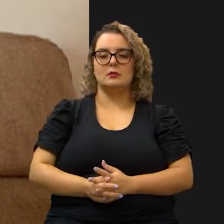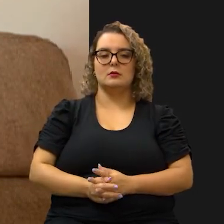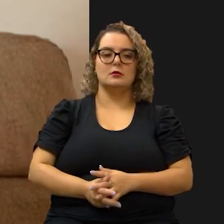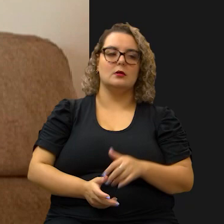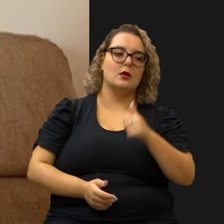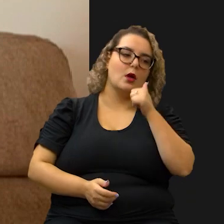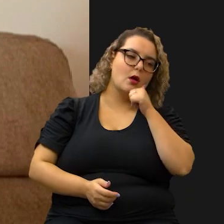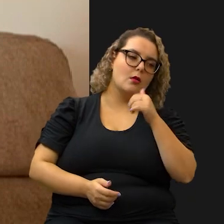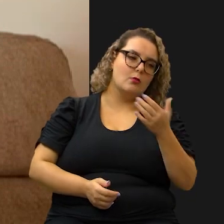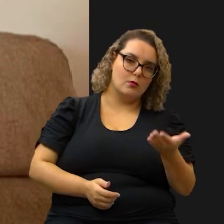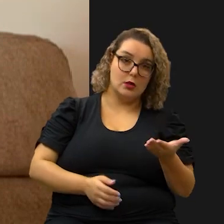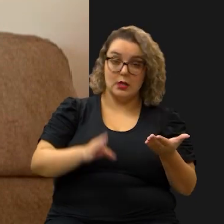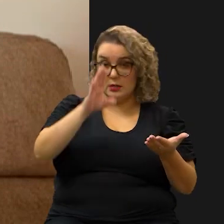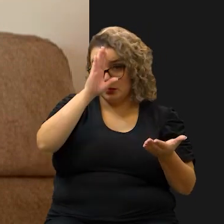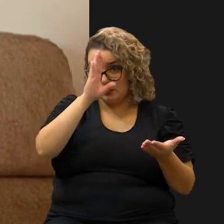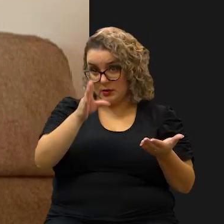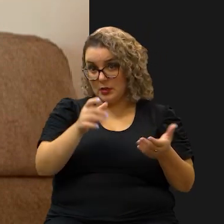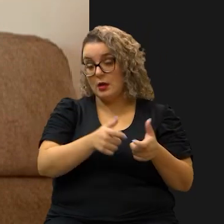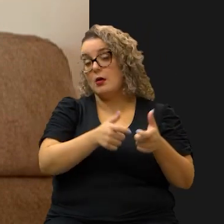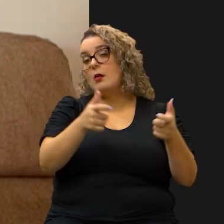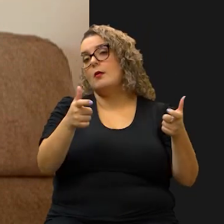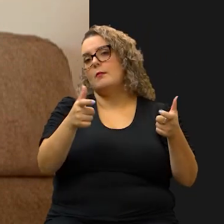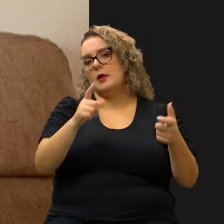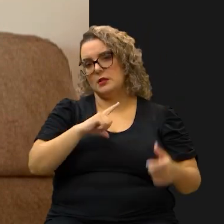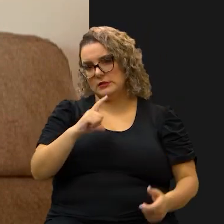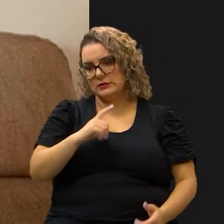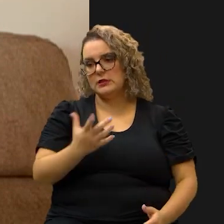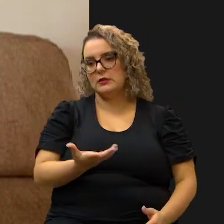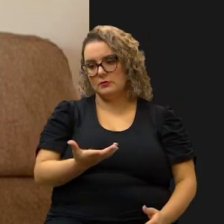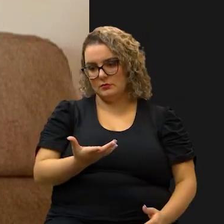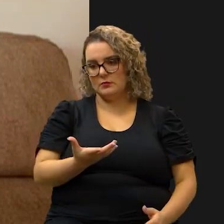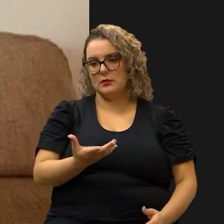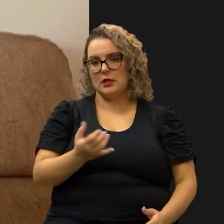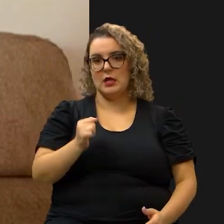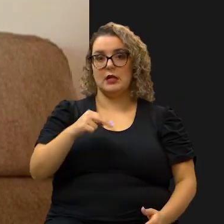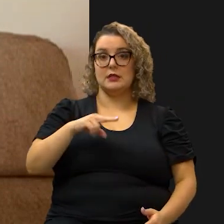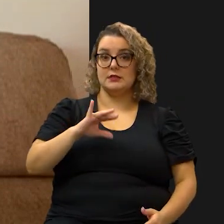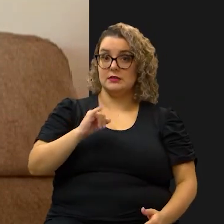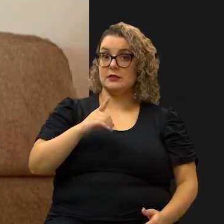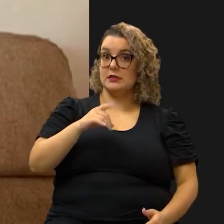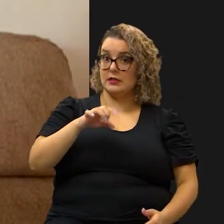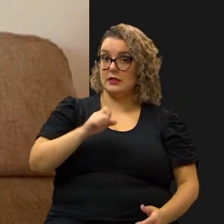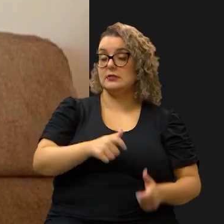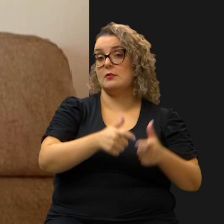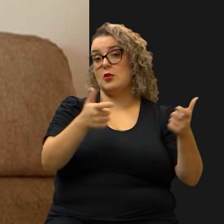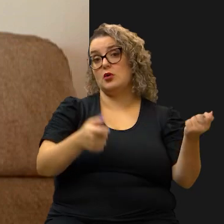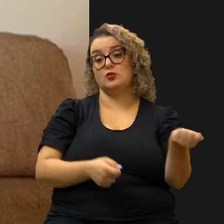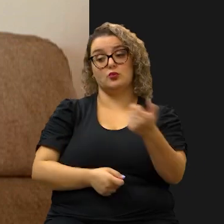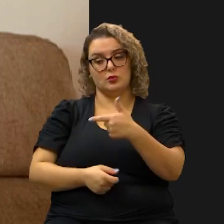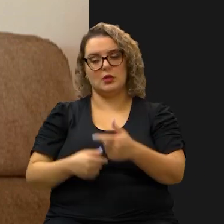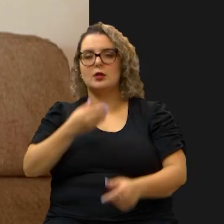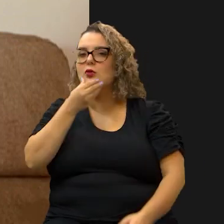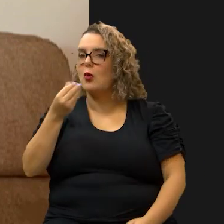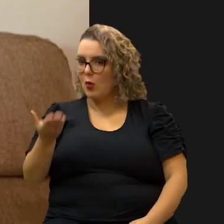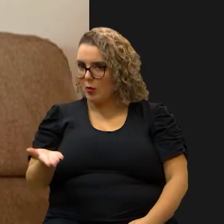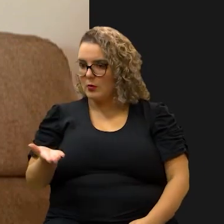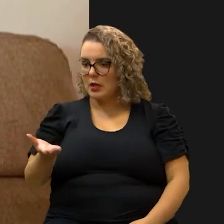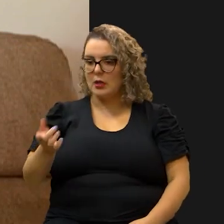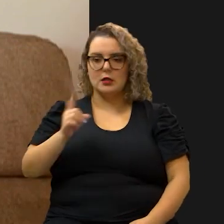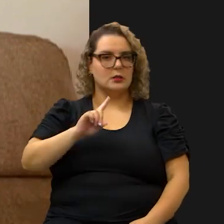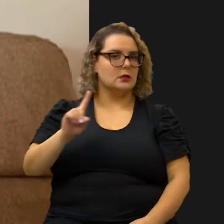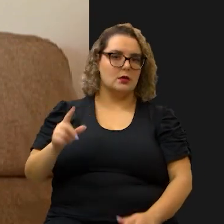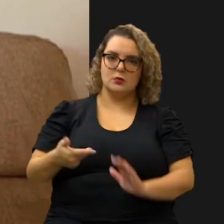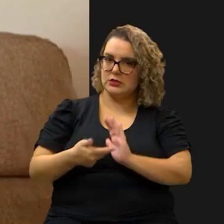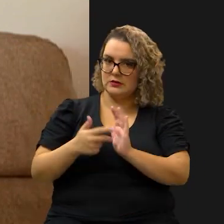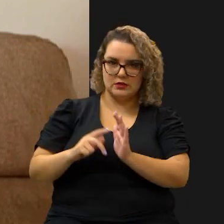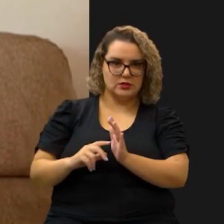entre, né, mulheres, principalmente, são as mais acometidas, a incidência em mulher é muito maior do que em homens,